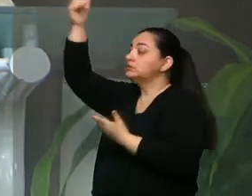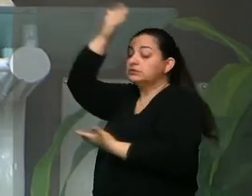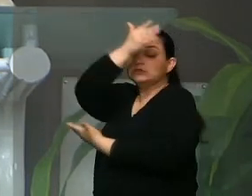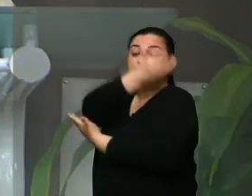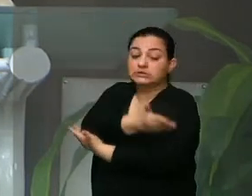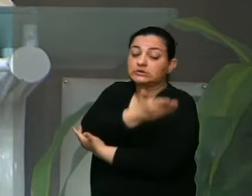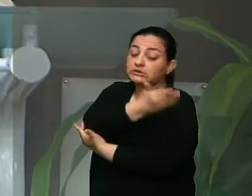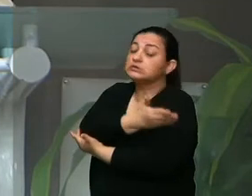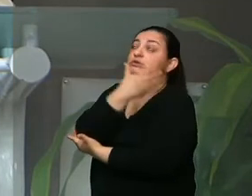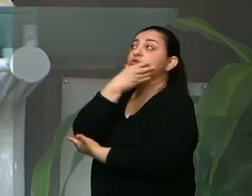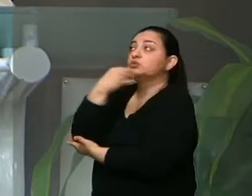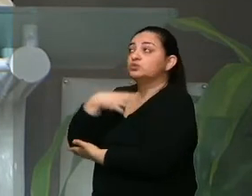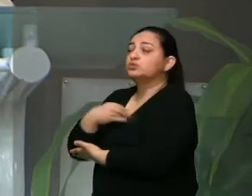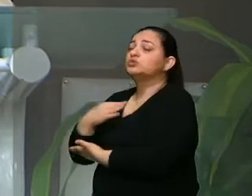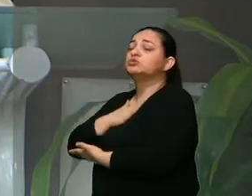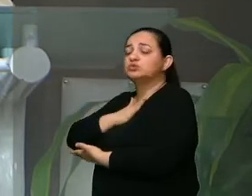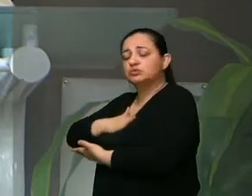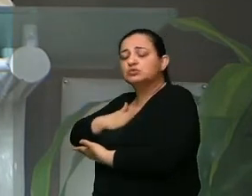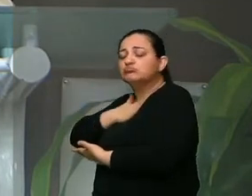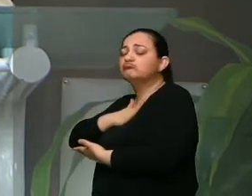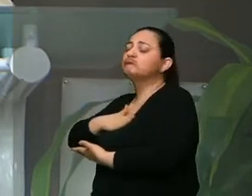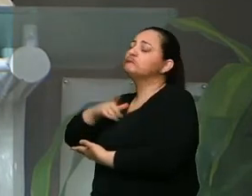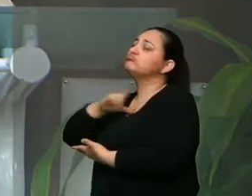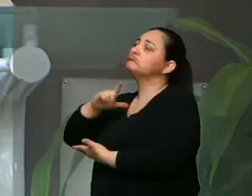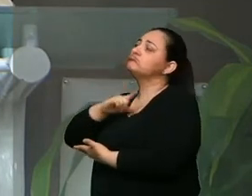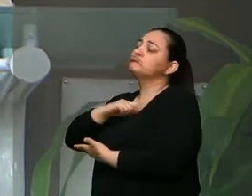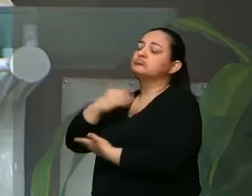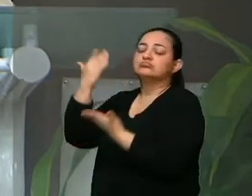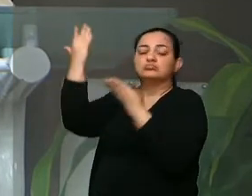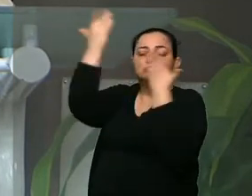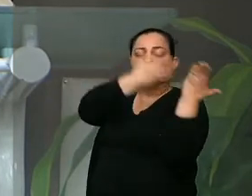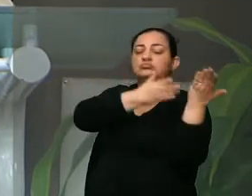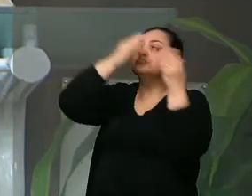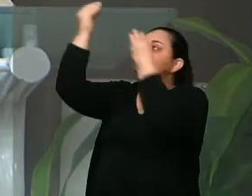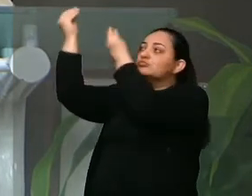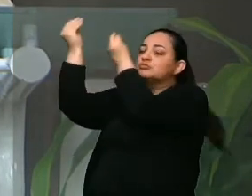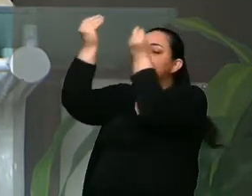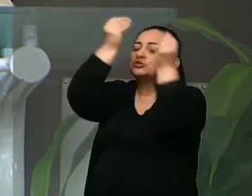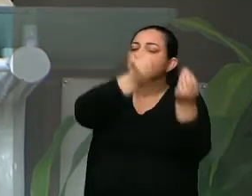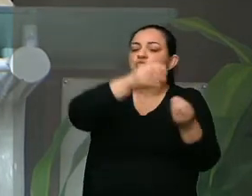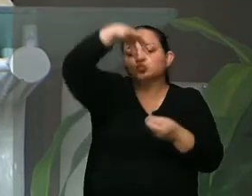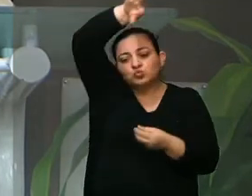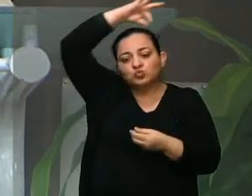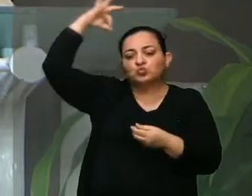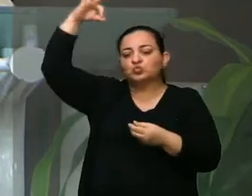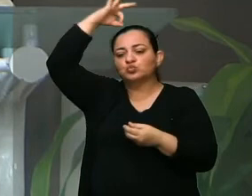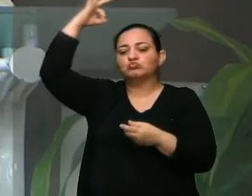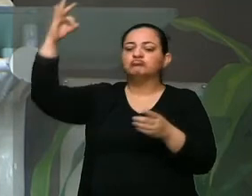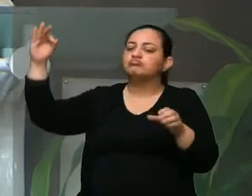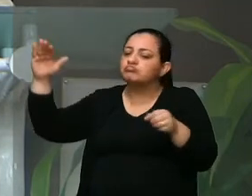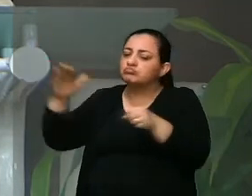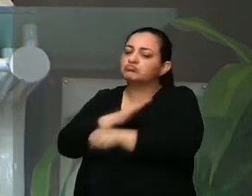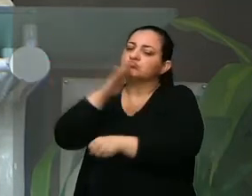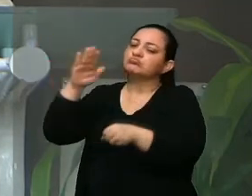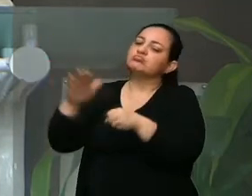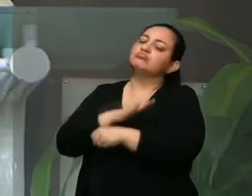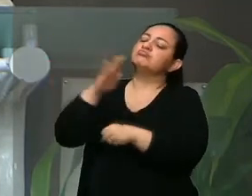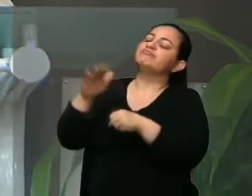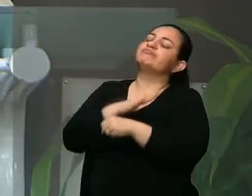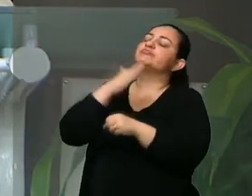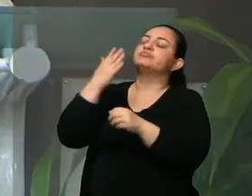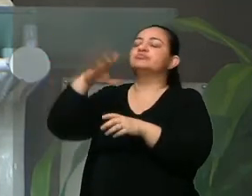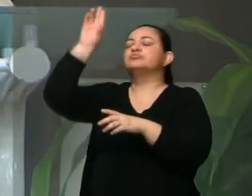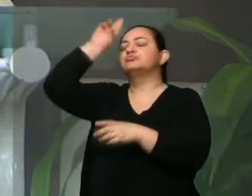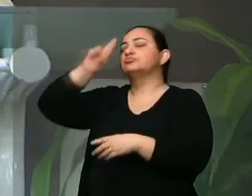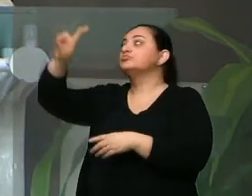em quem eu tenho prazer e o senhor enviará ao teu espírito santo para selar o deus